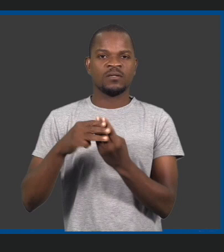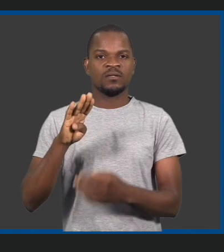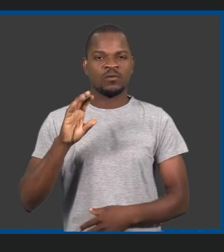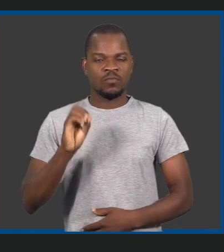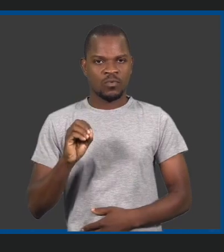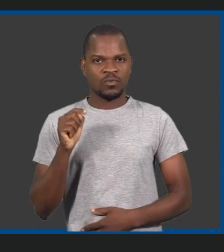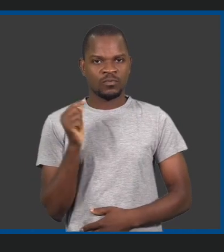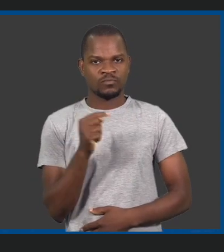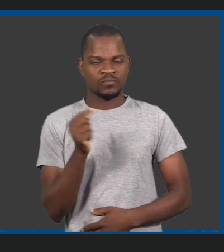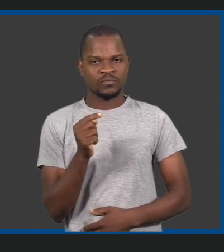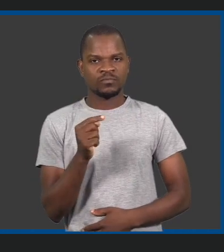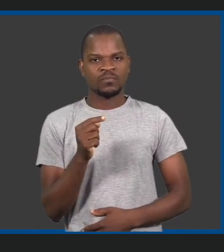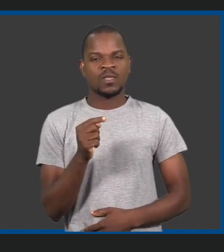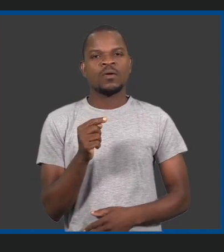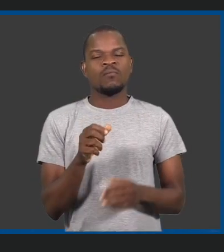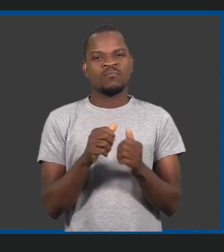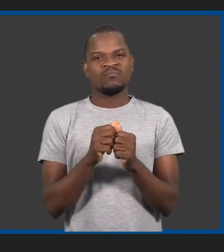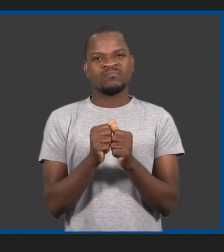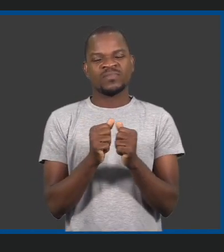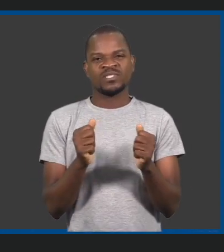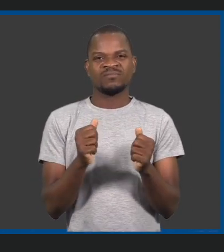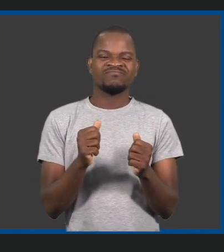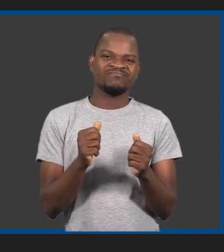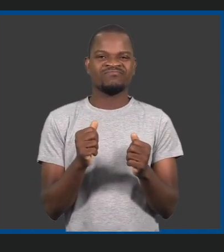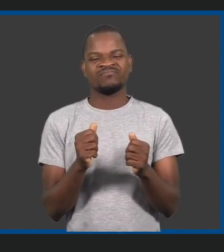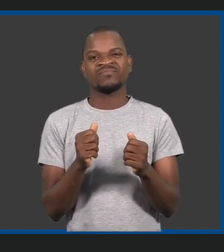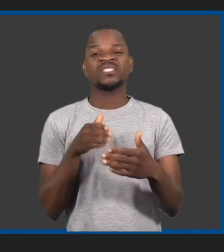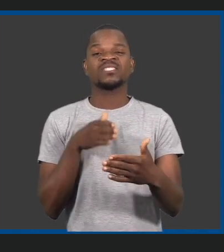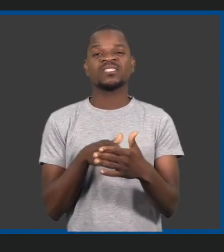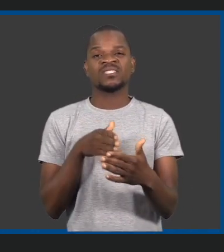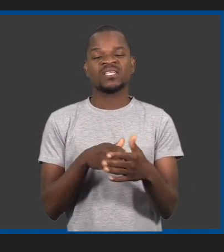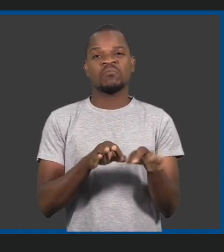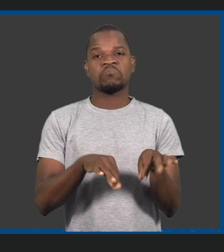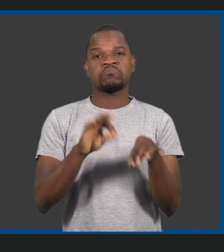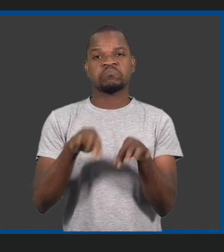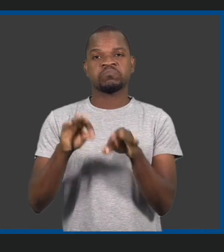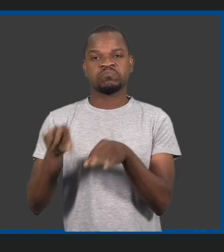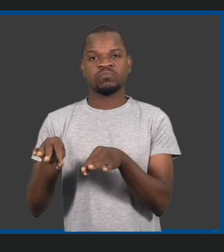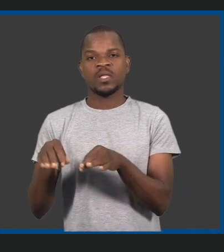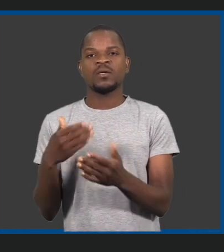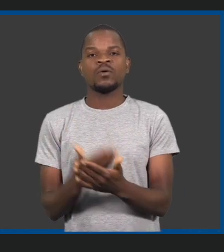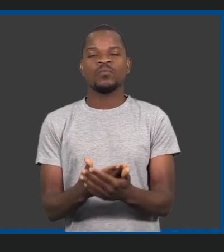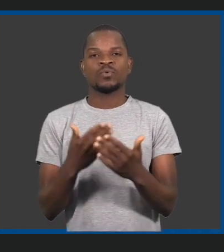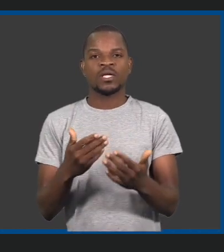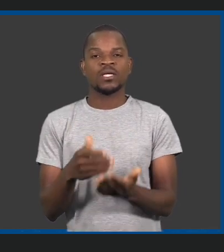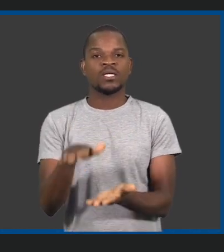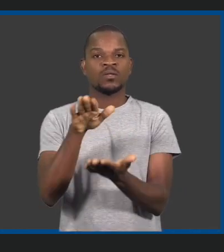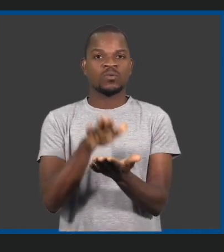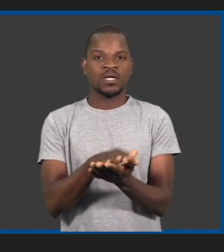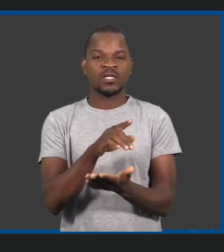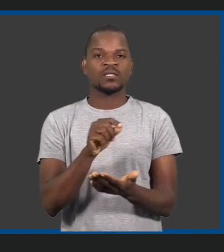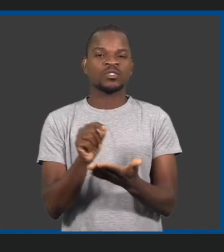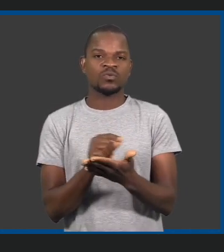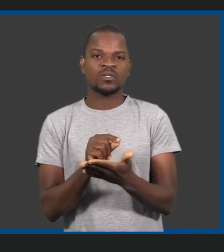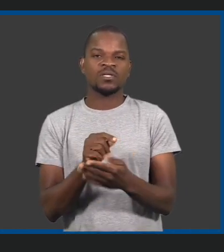televisão. E nós fomos para lá e fomos ver que haviam 6.137 alunos em